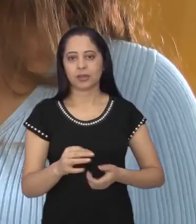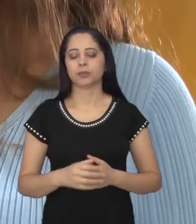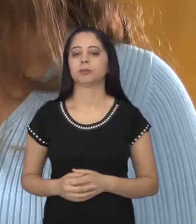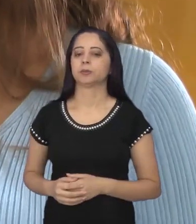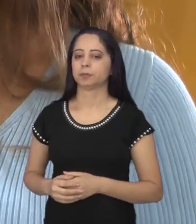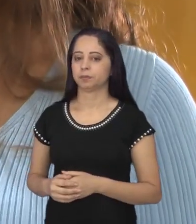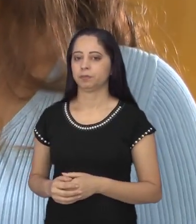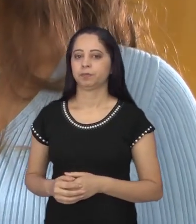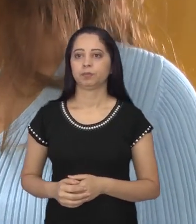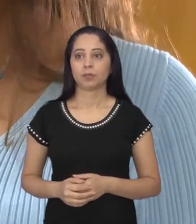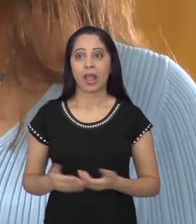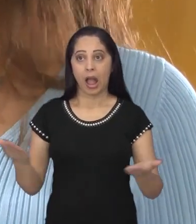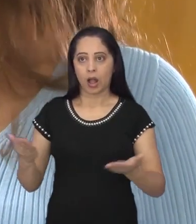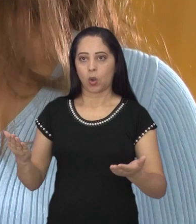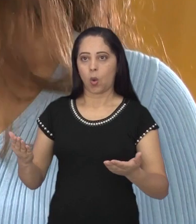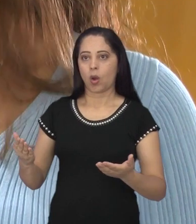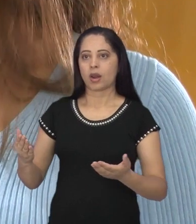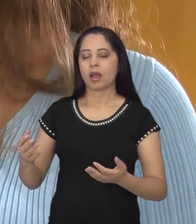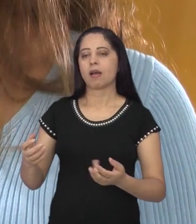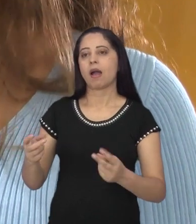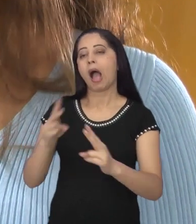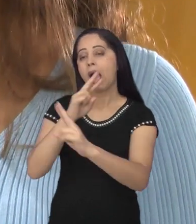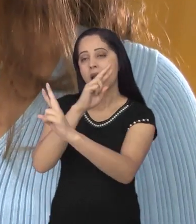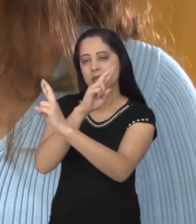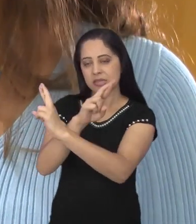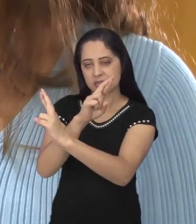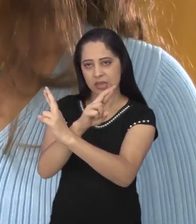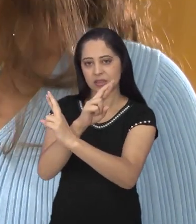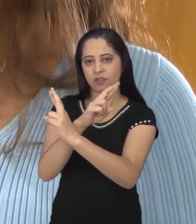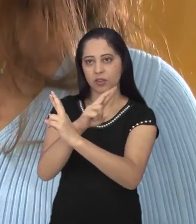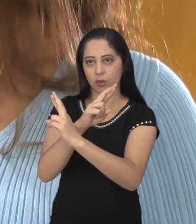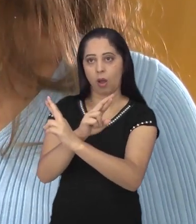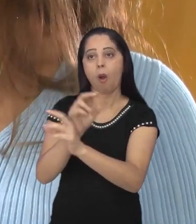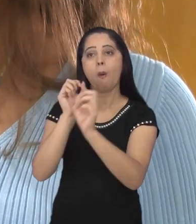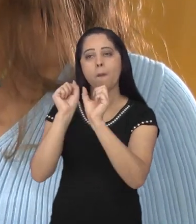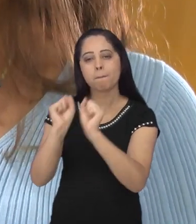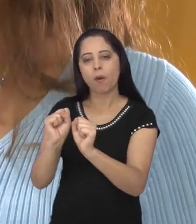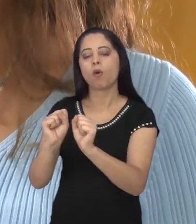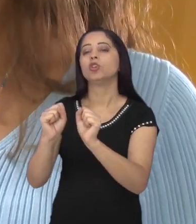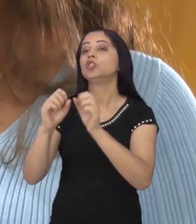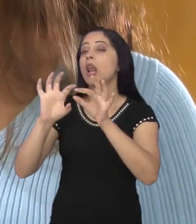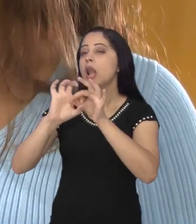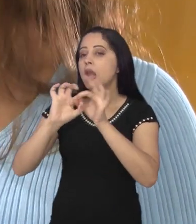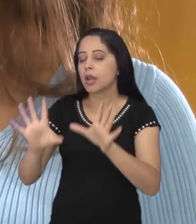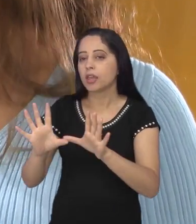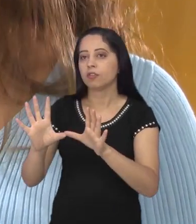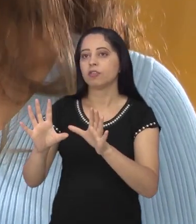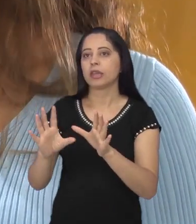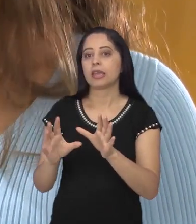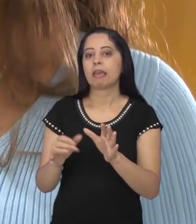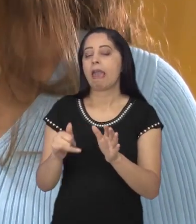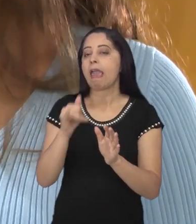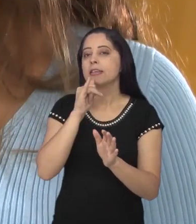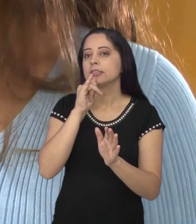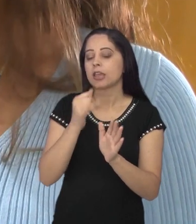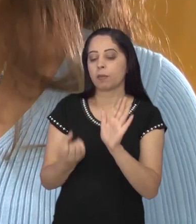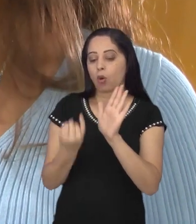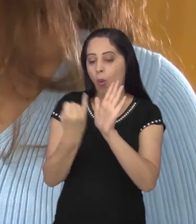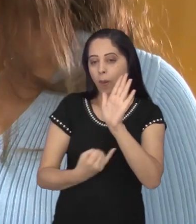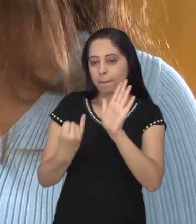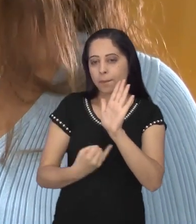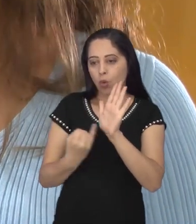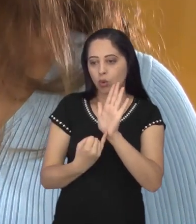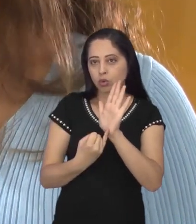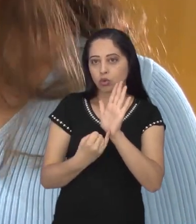cidade. Hoje, a Receita Federal ela permite que a declaração seja feita, a destinação seja feita para entidades